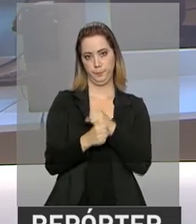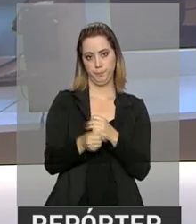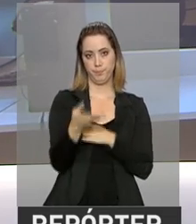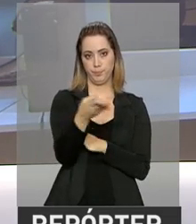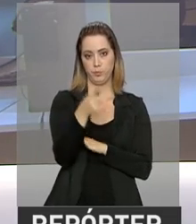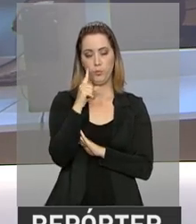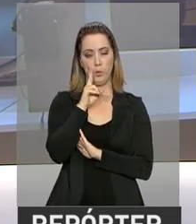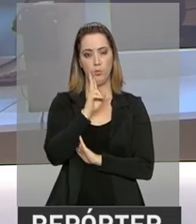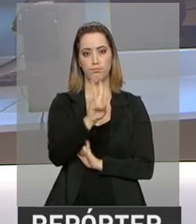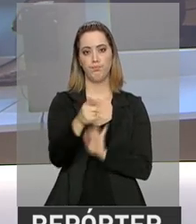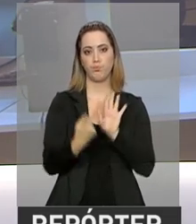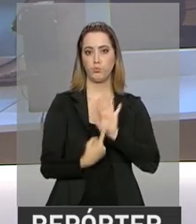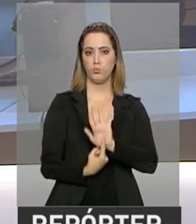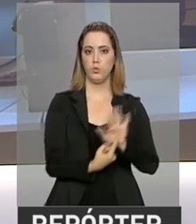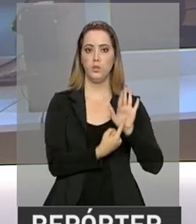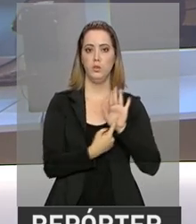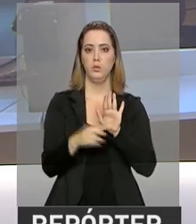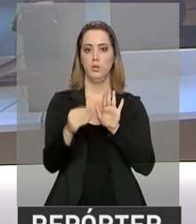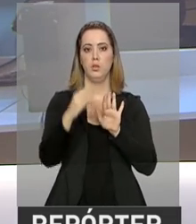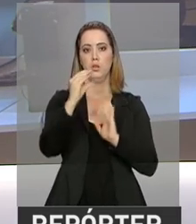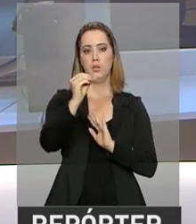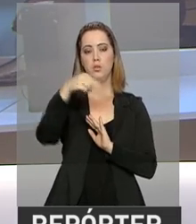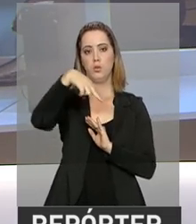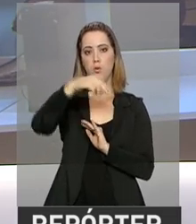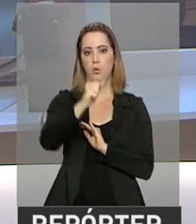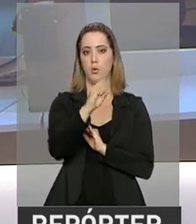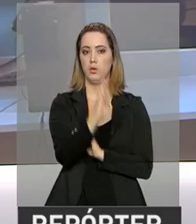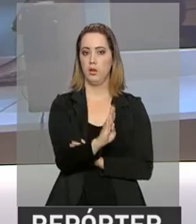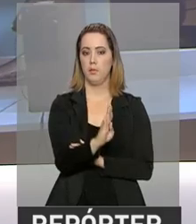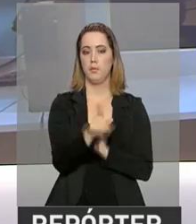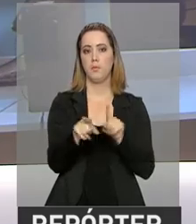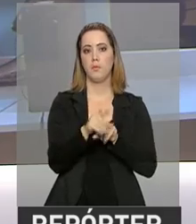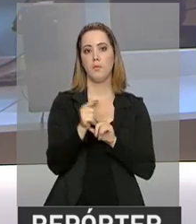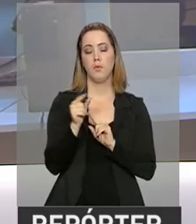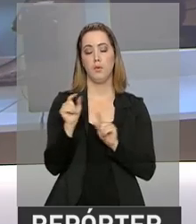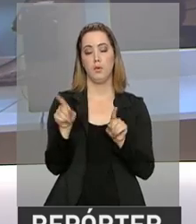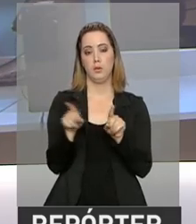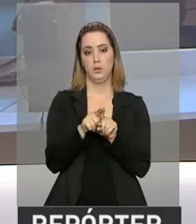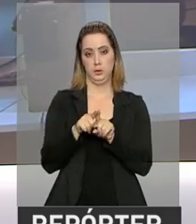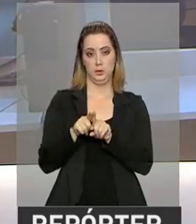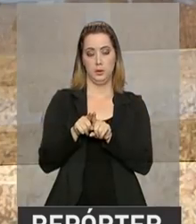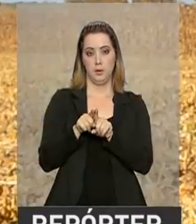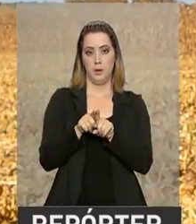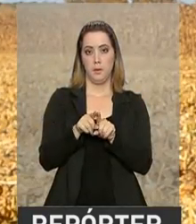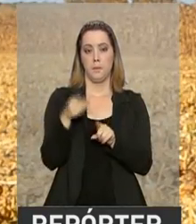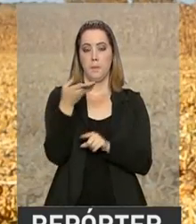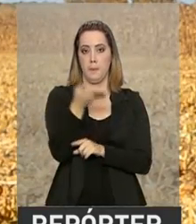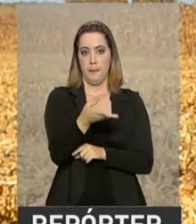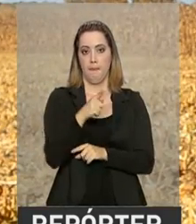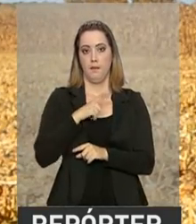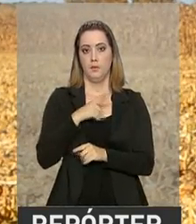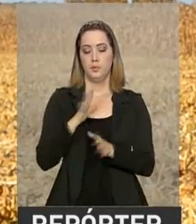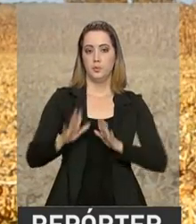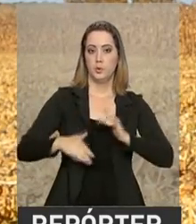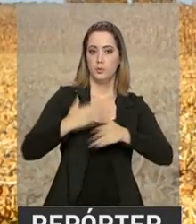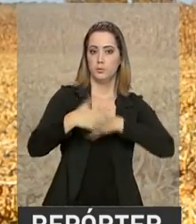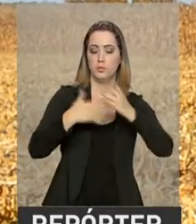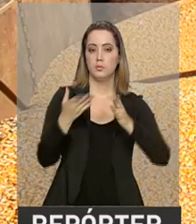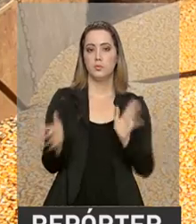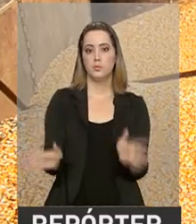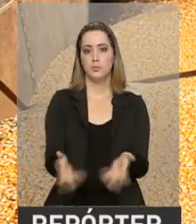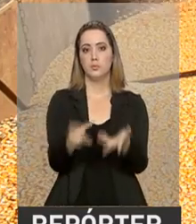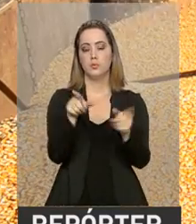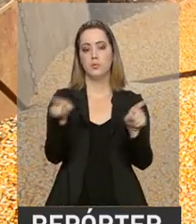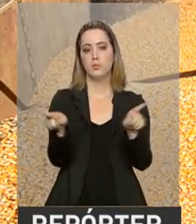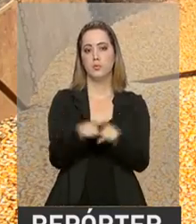que mostra a estimativa divulgada hoje pela Conab a companhia Nacional de abastecimento segundo a Conab o crescimento na produção deve ocorrer